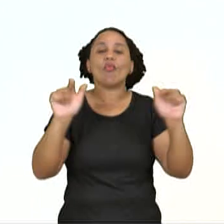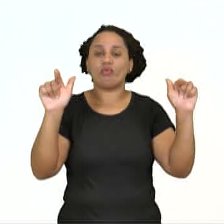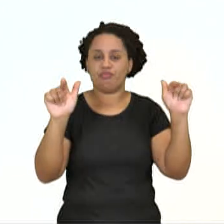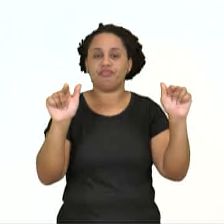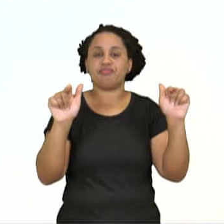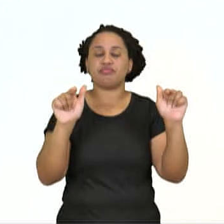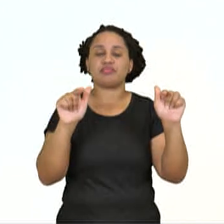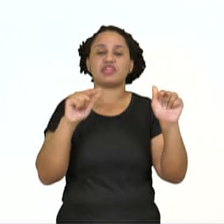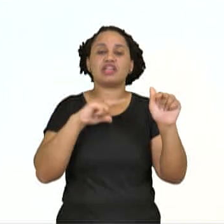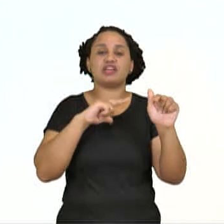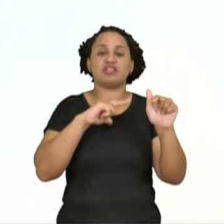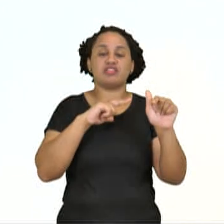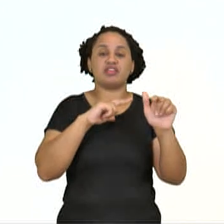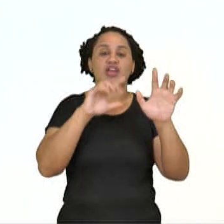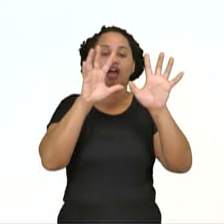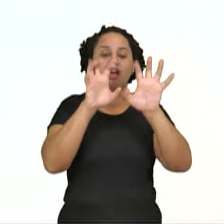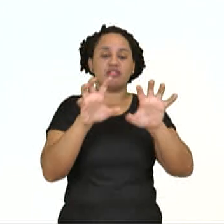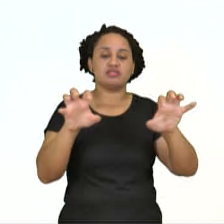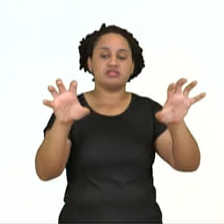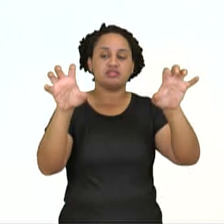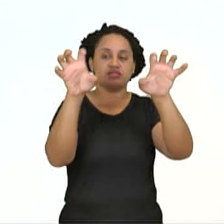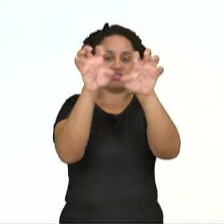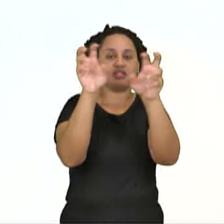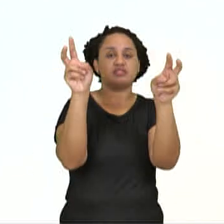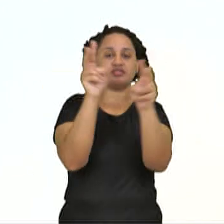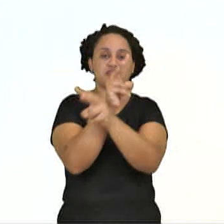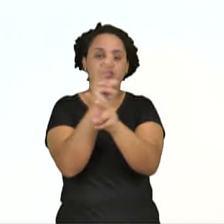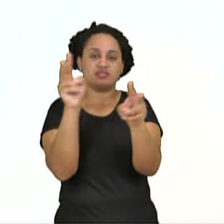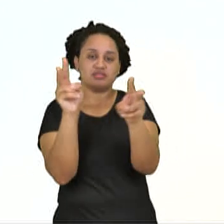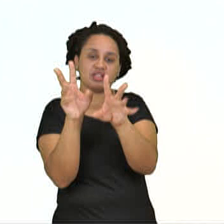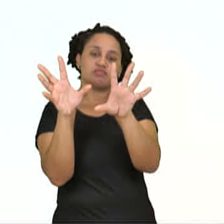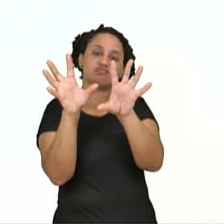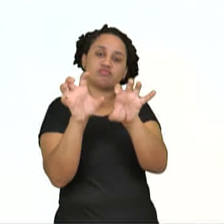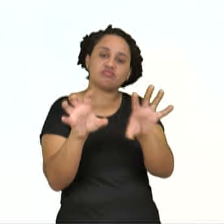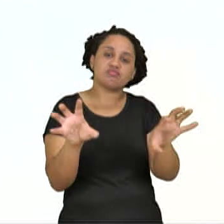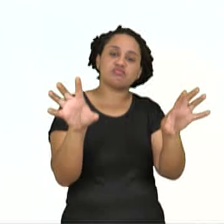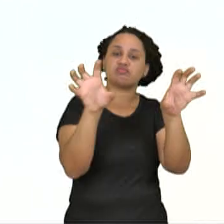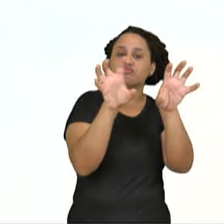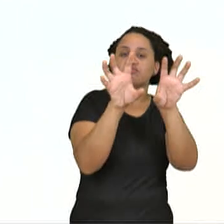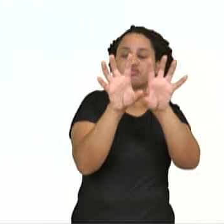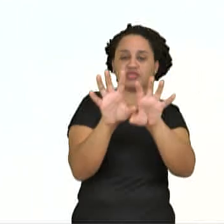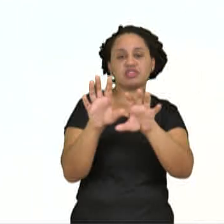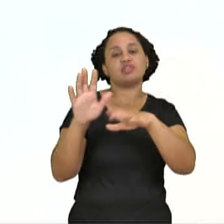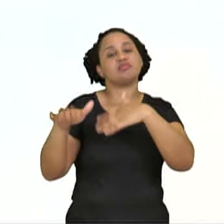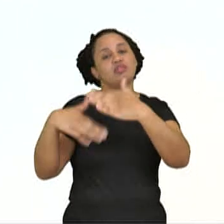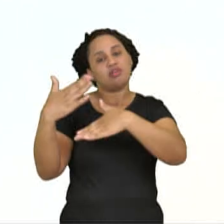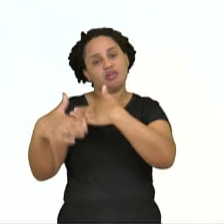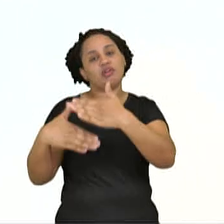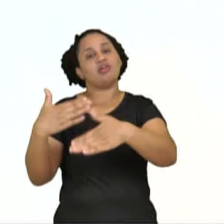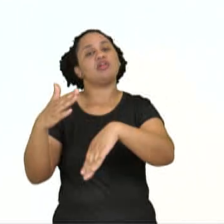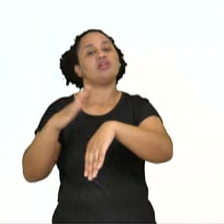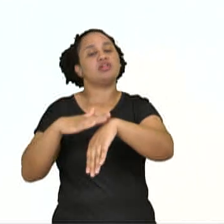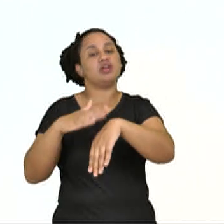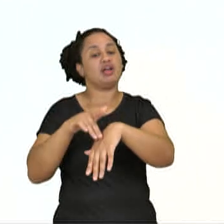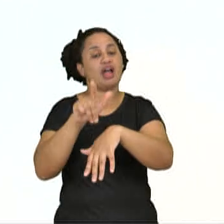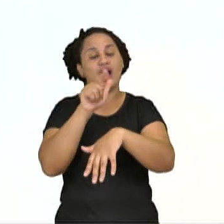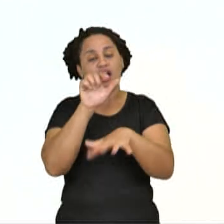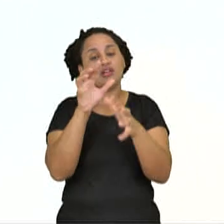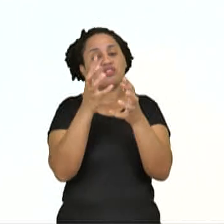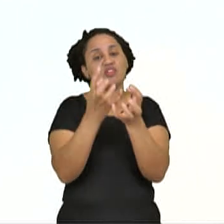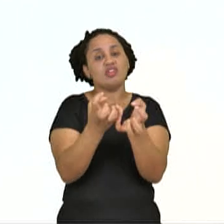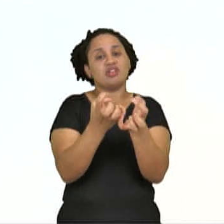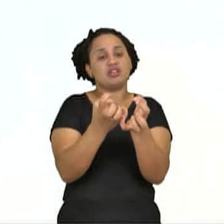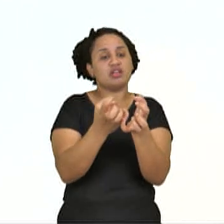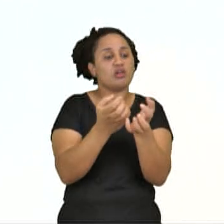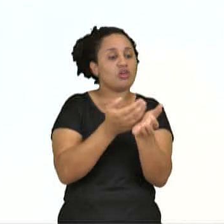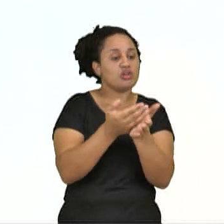No ar brincavam nuvens e o vento jogava com elas. Com o passar do tempo, um pouco daquela água secou e pedaços